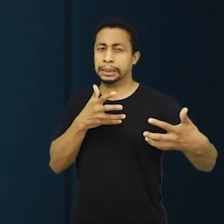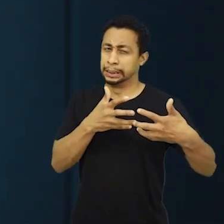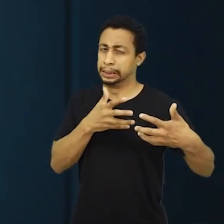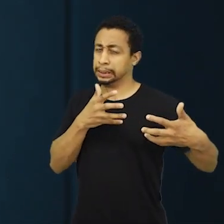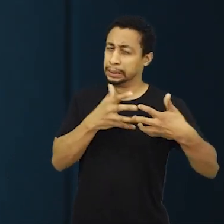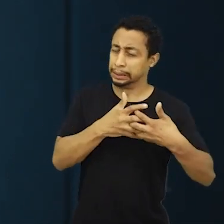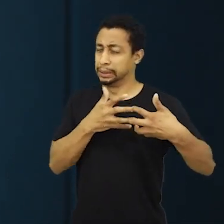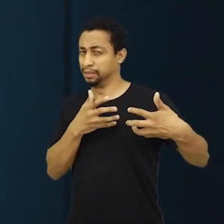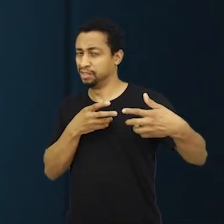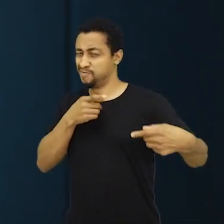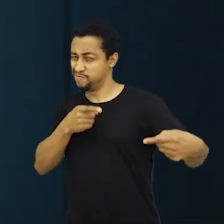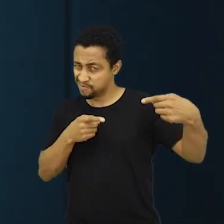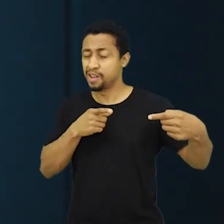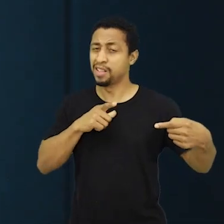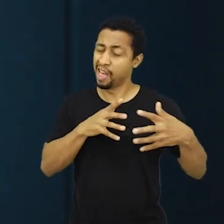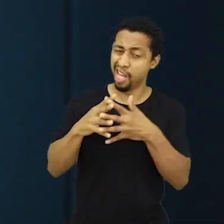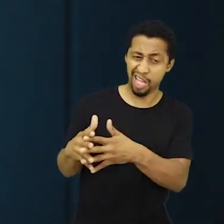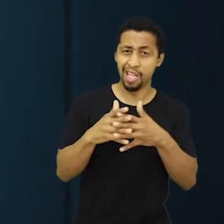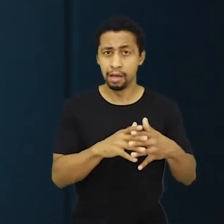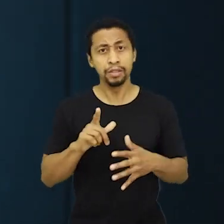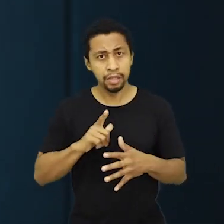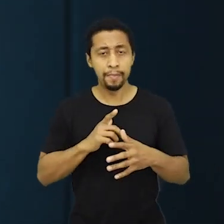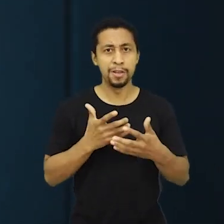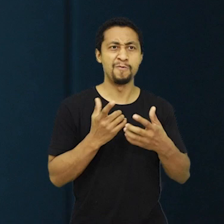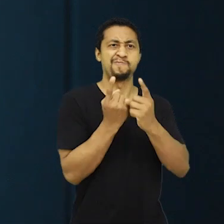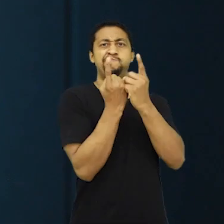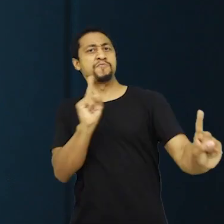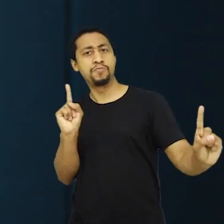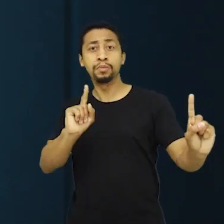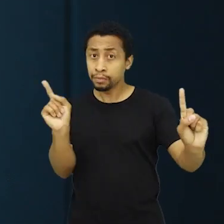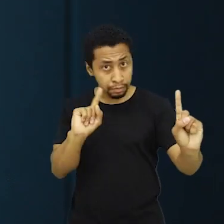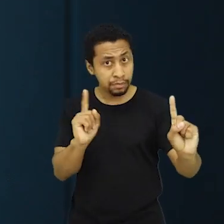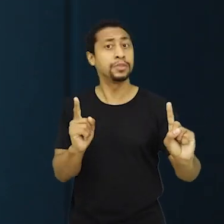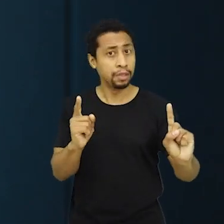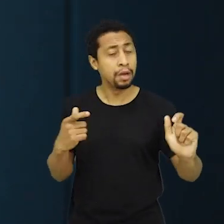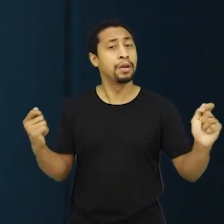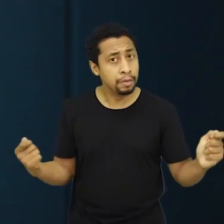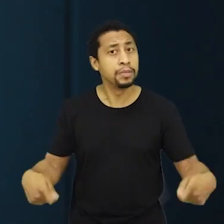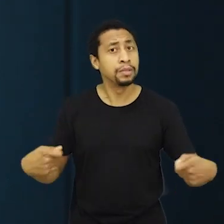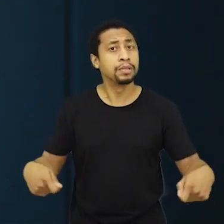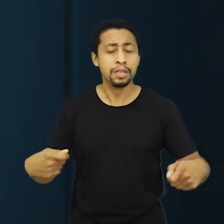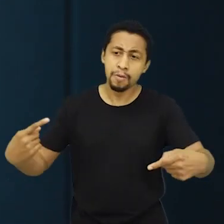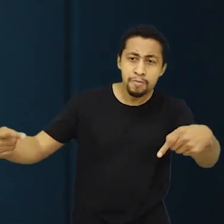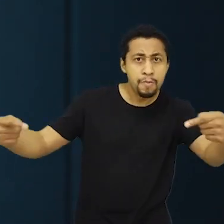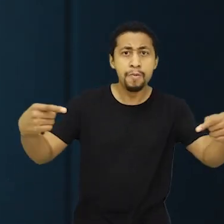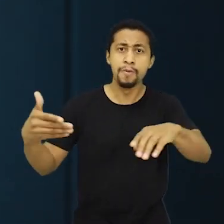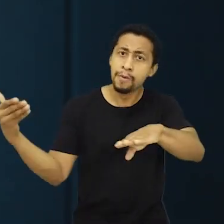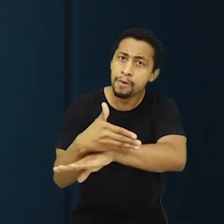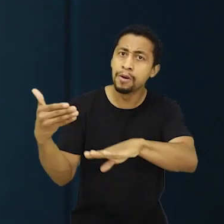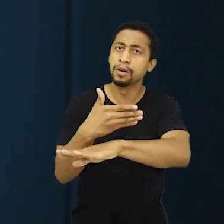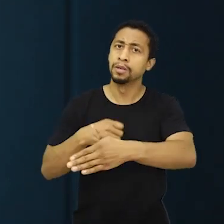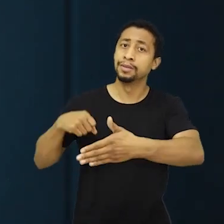significam necessariamente ruptura, e da importância de se engajar politicamente pela